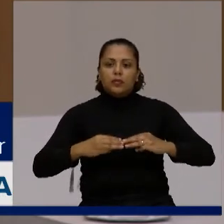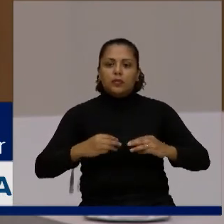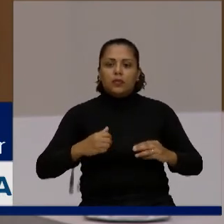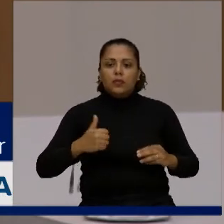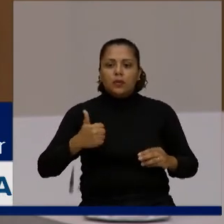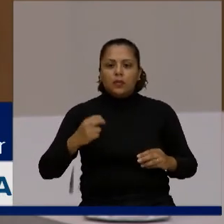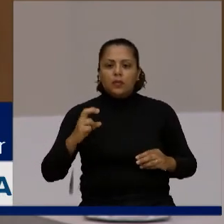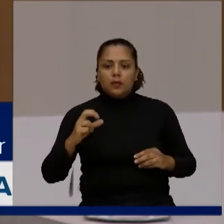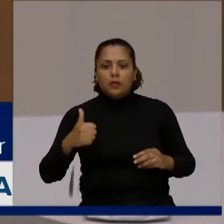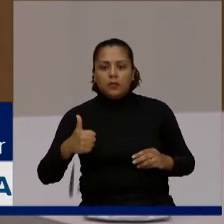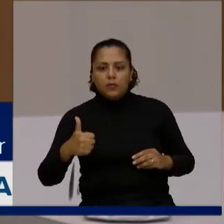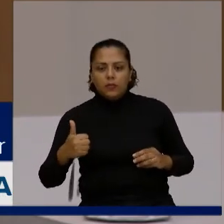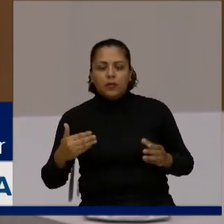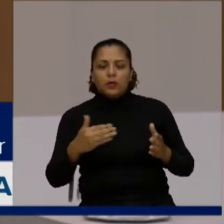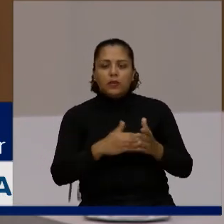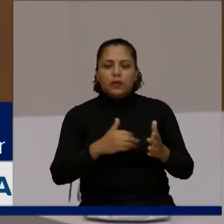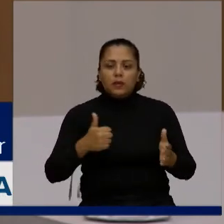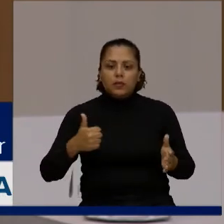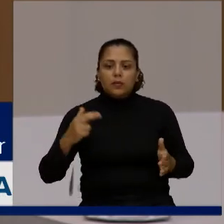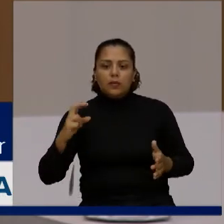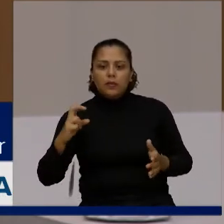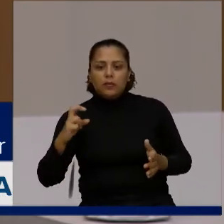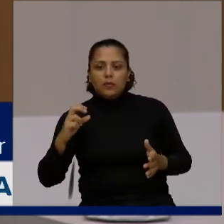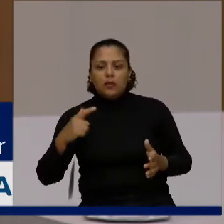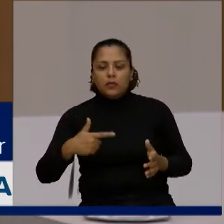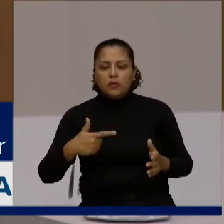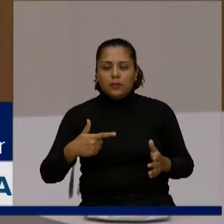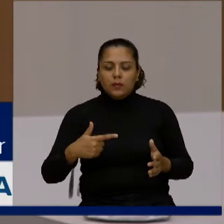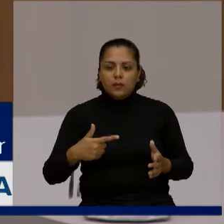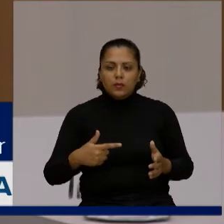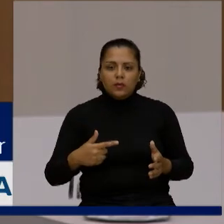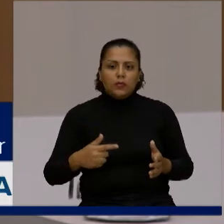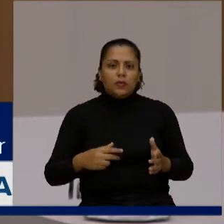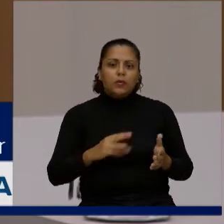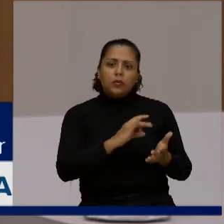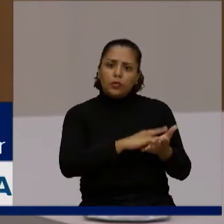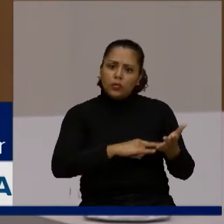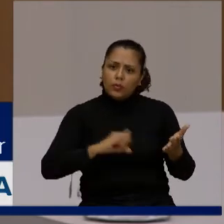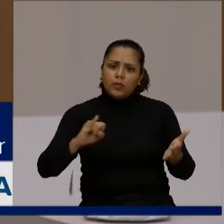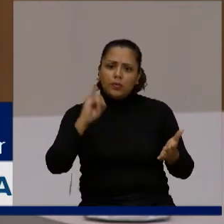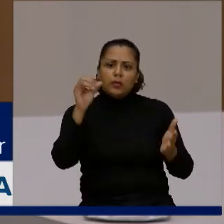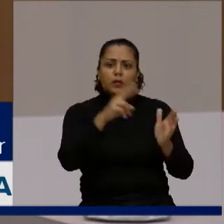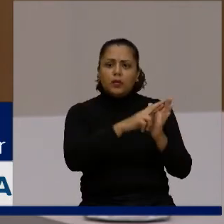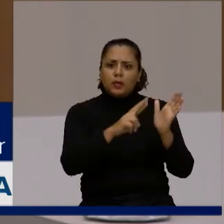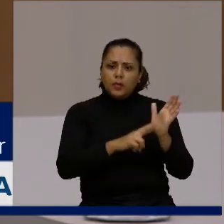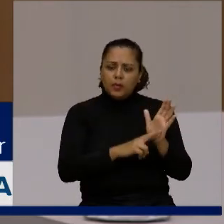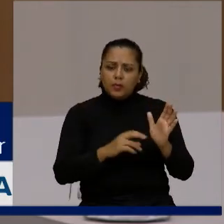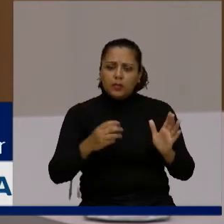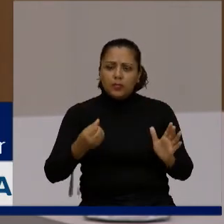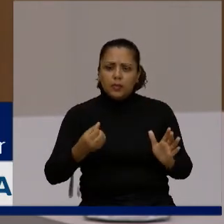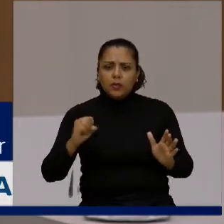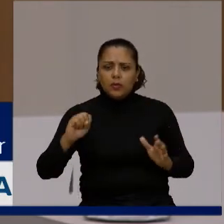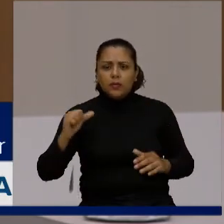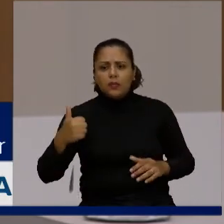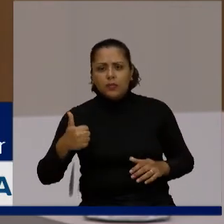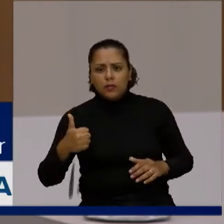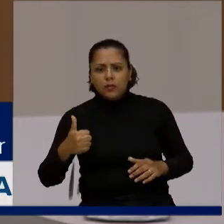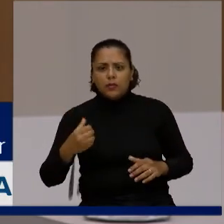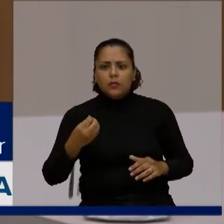151 e 152. Destaque aos seguintes documentos: requerimentos 681,